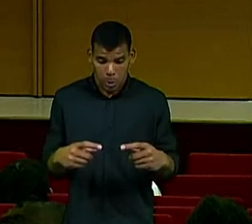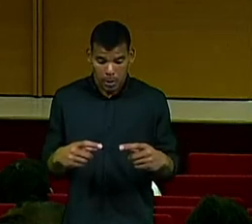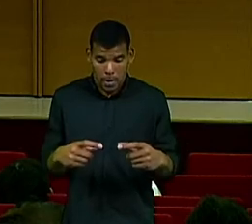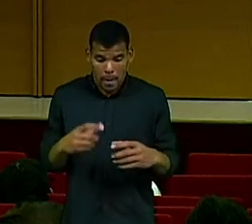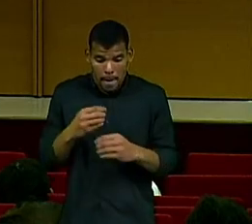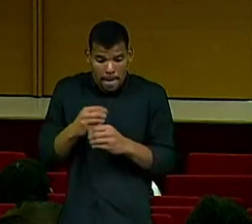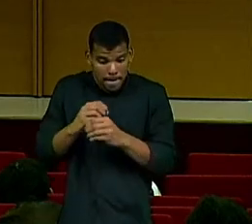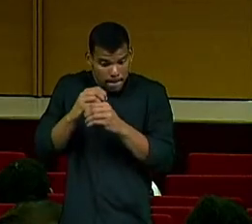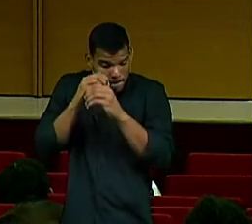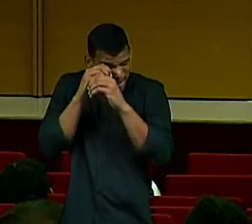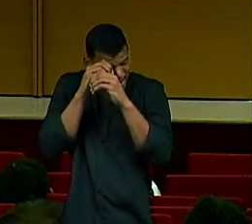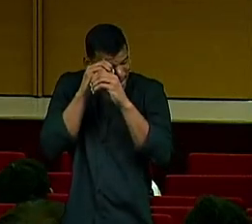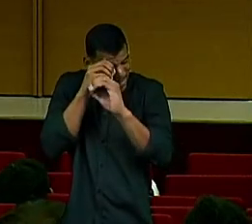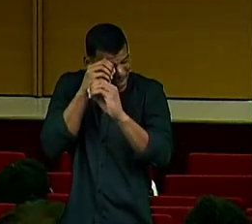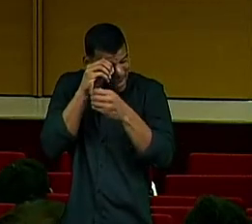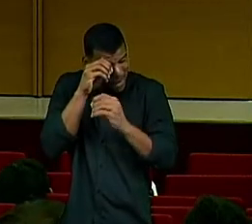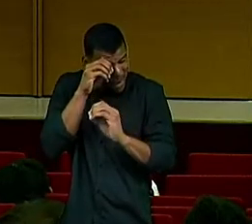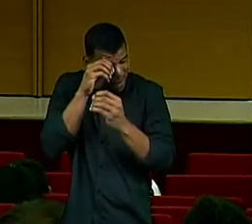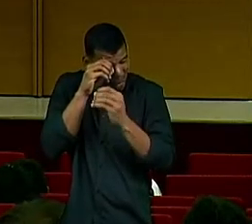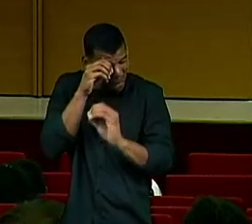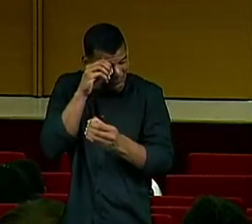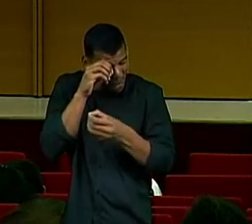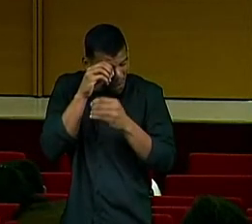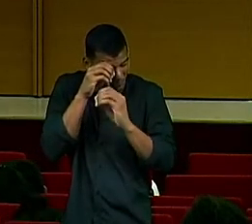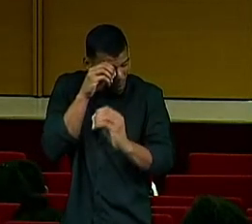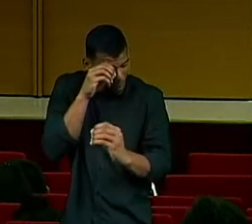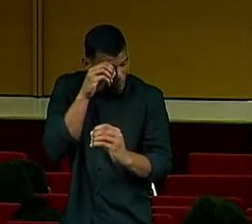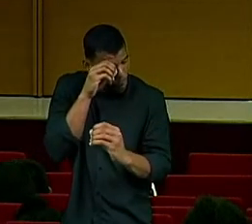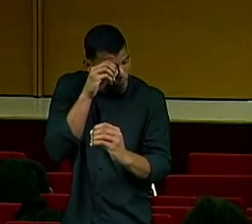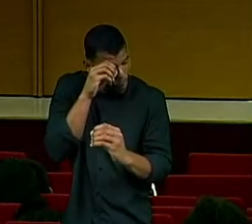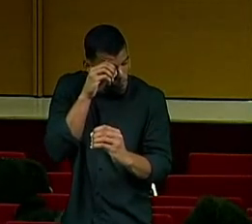aqui olha só então o que é que acontece